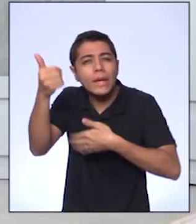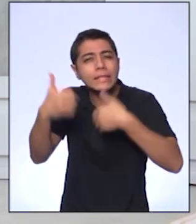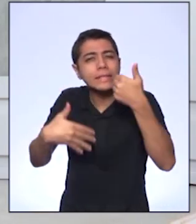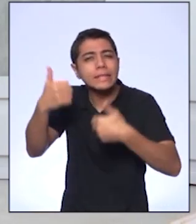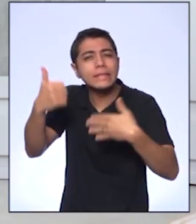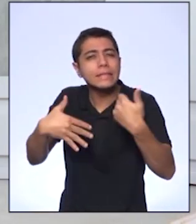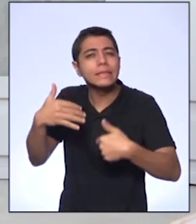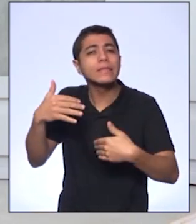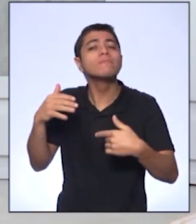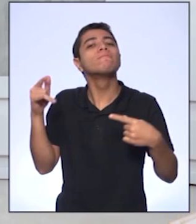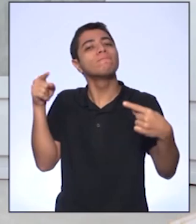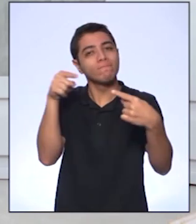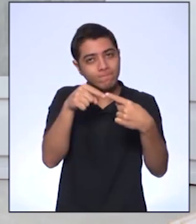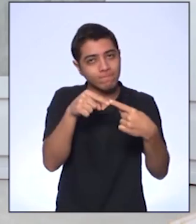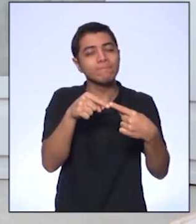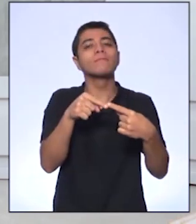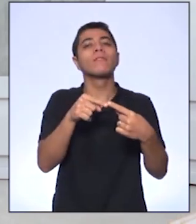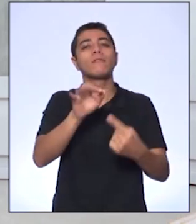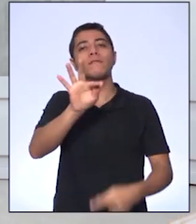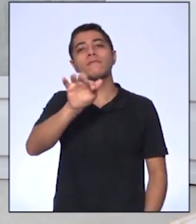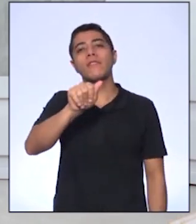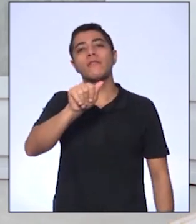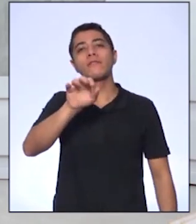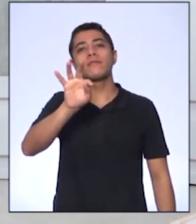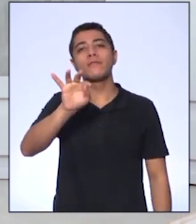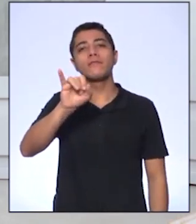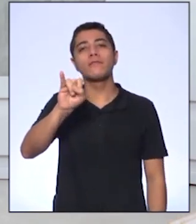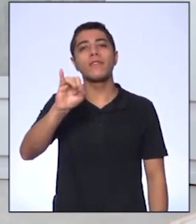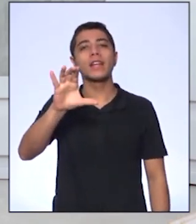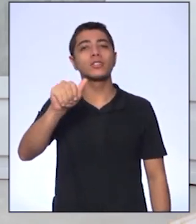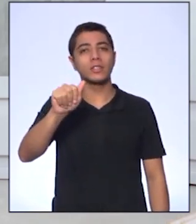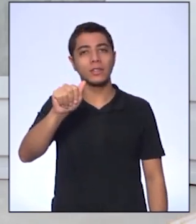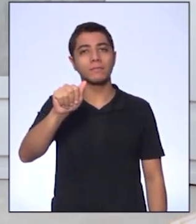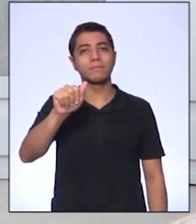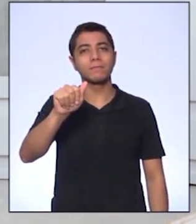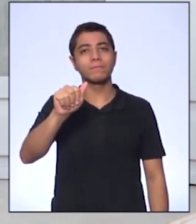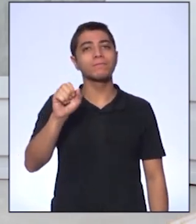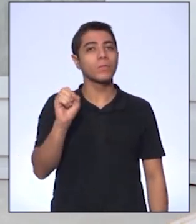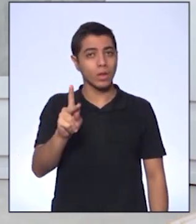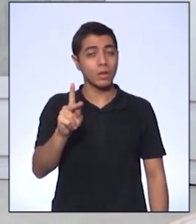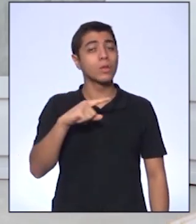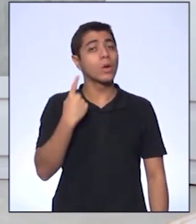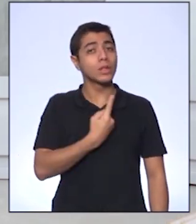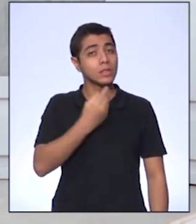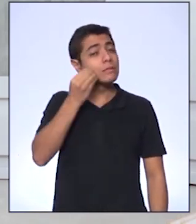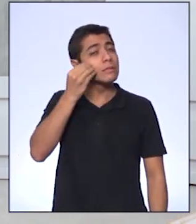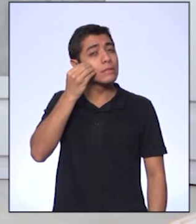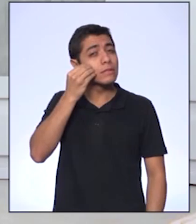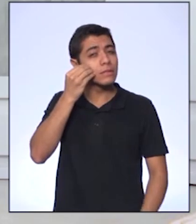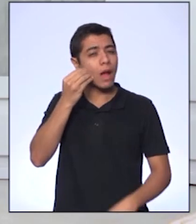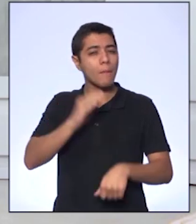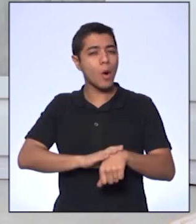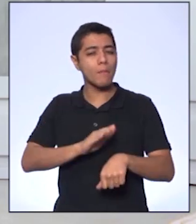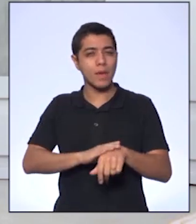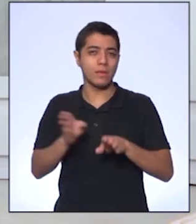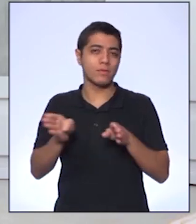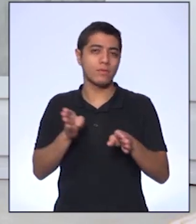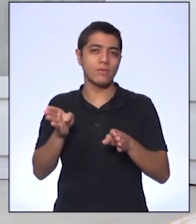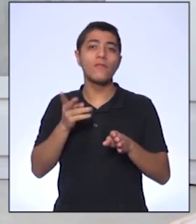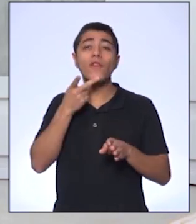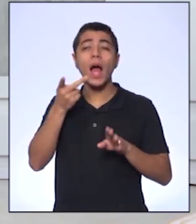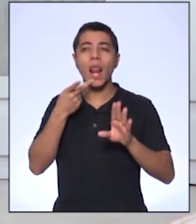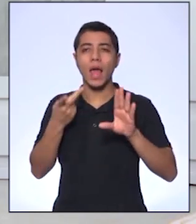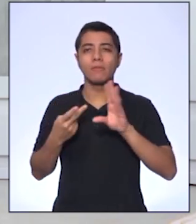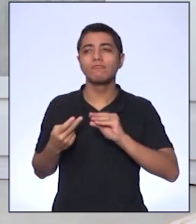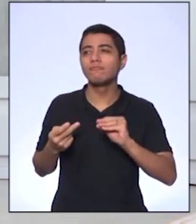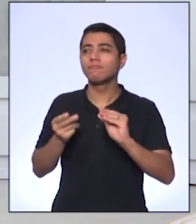ele está pautado em um único aspecto. A gente só está testando esse momento da fala. Não significa que em